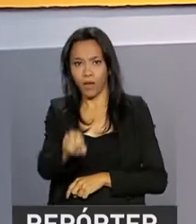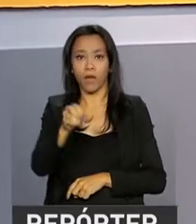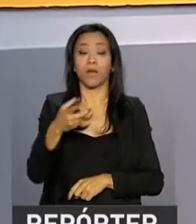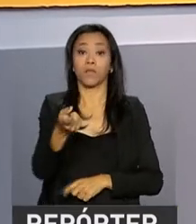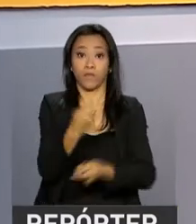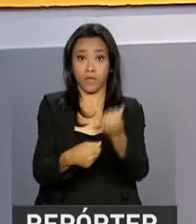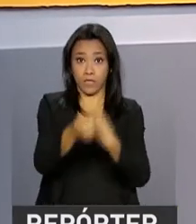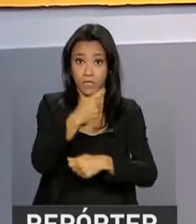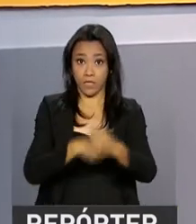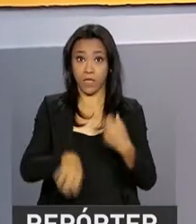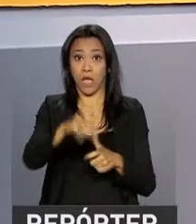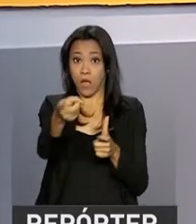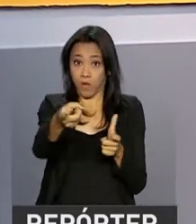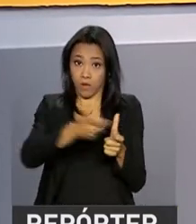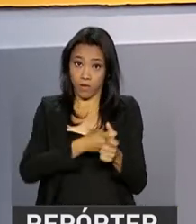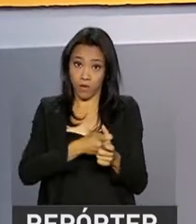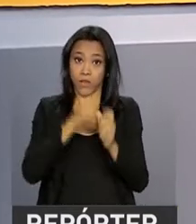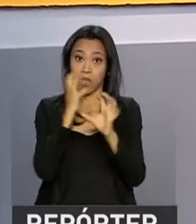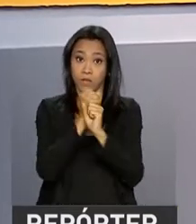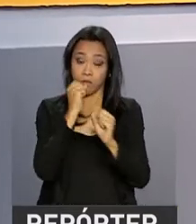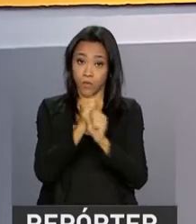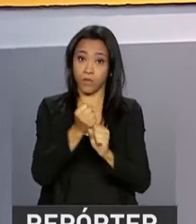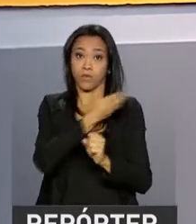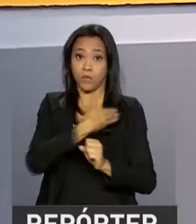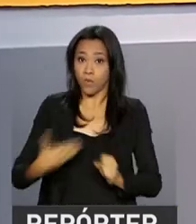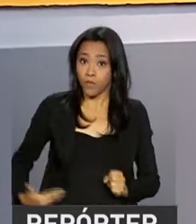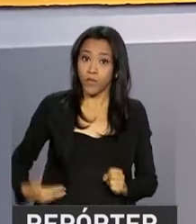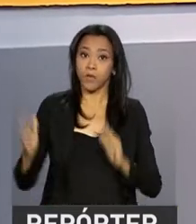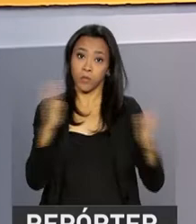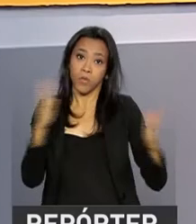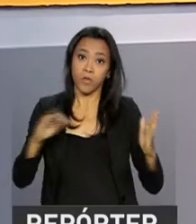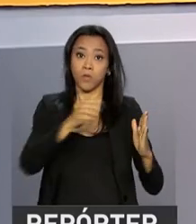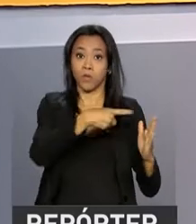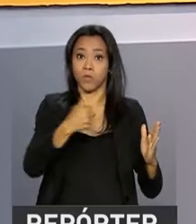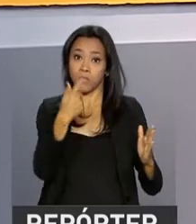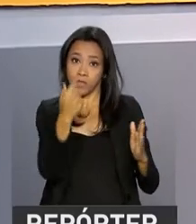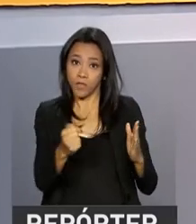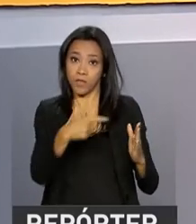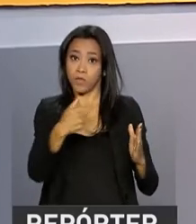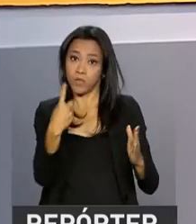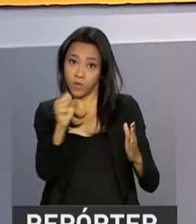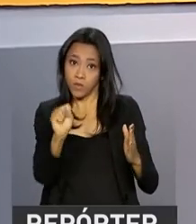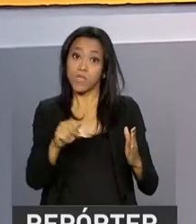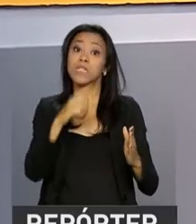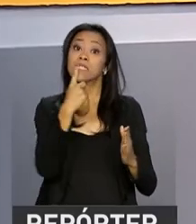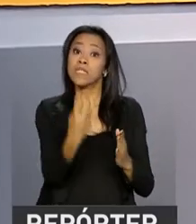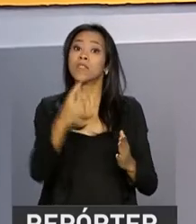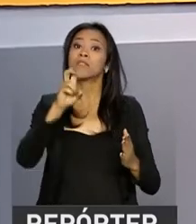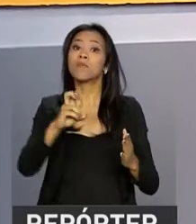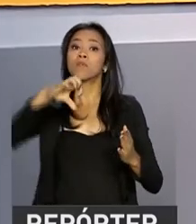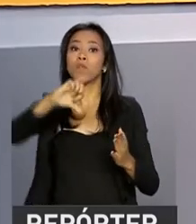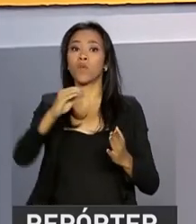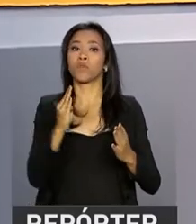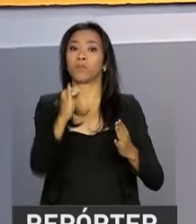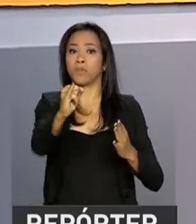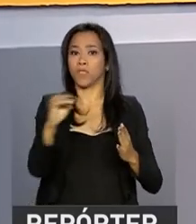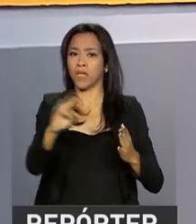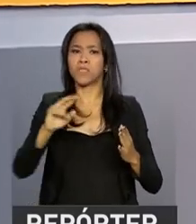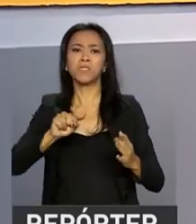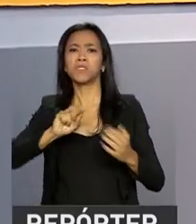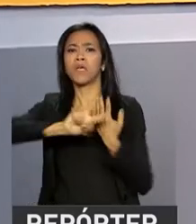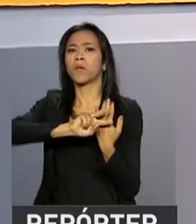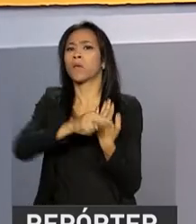fixado pelo governo para 2017 2018 se com 159 bilhões de reais resultado